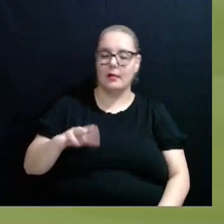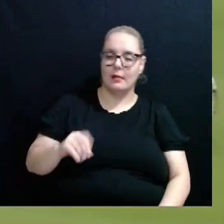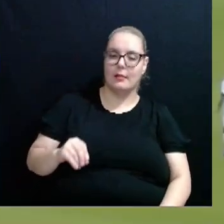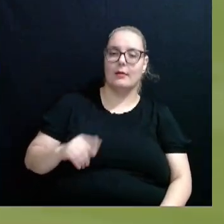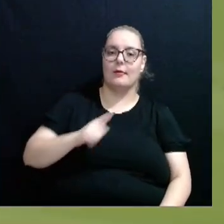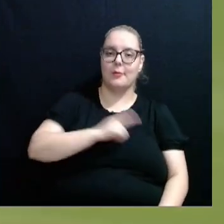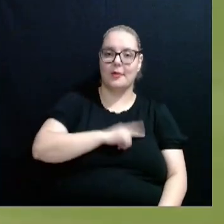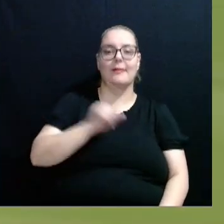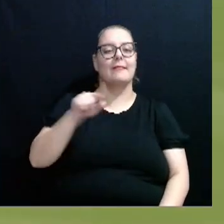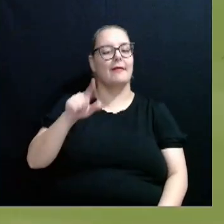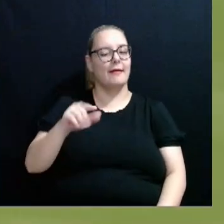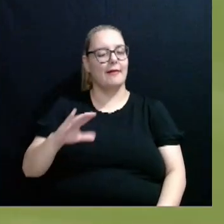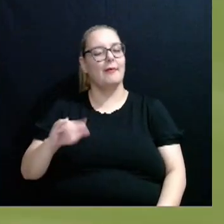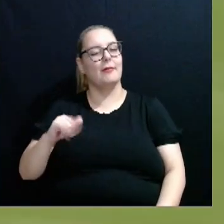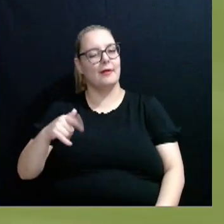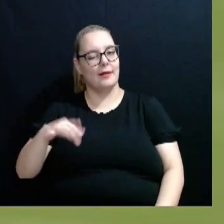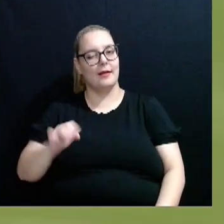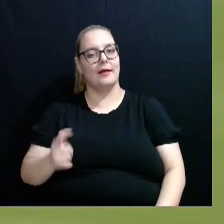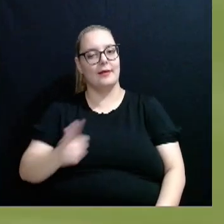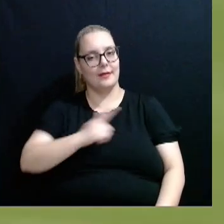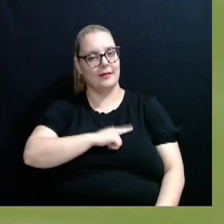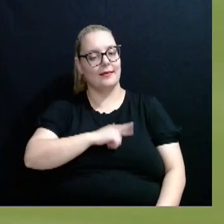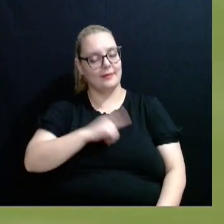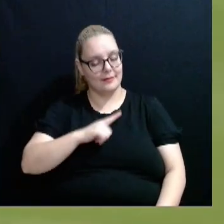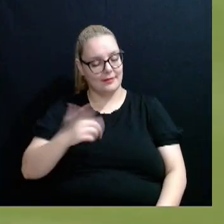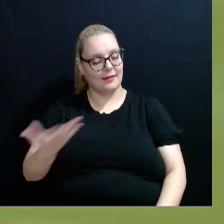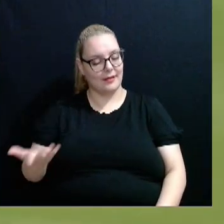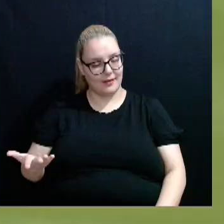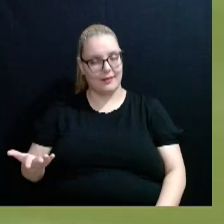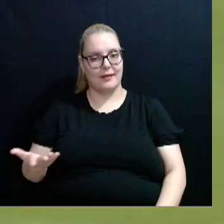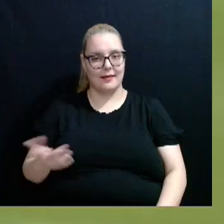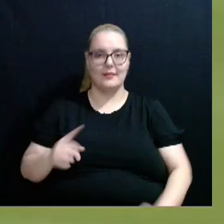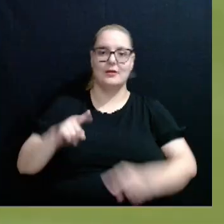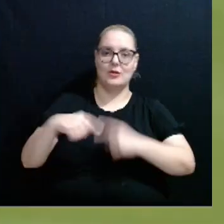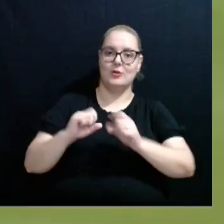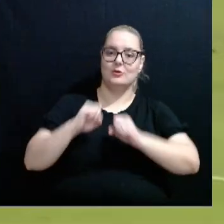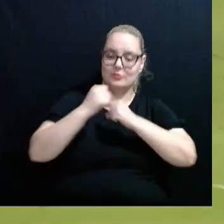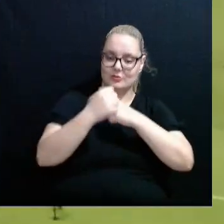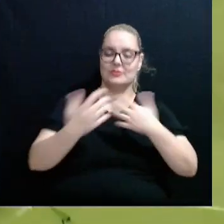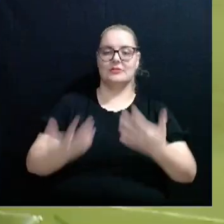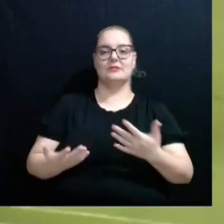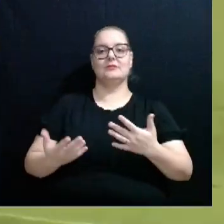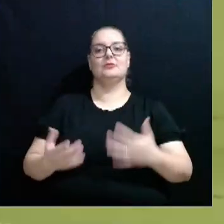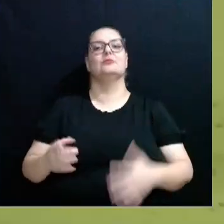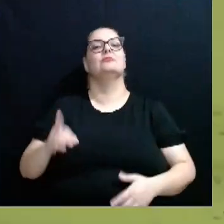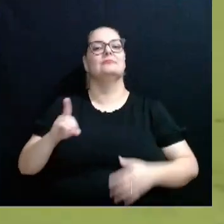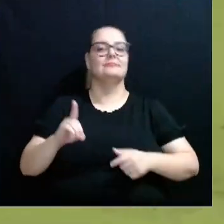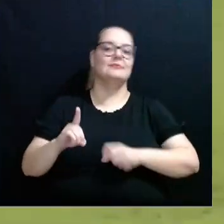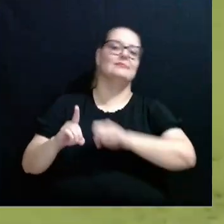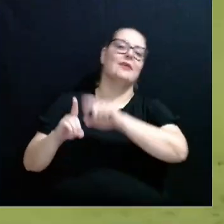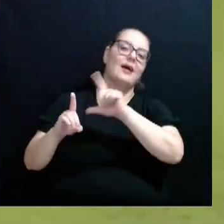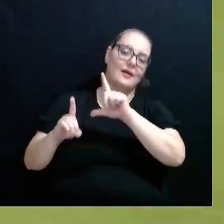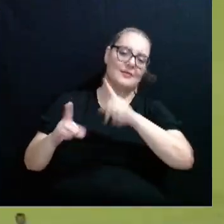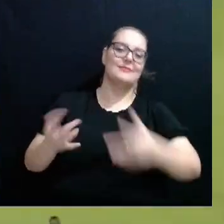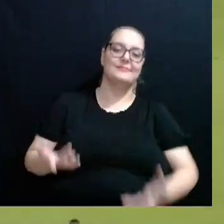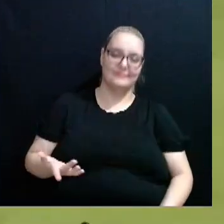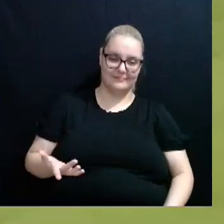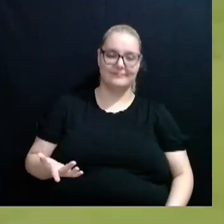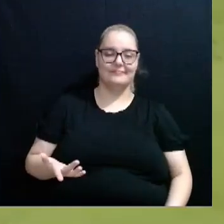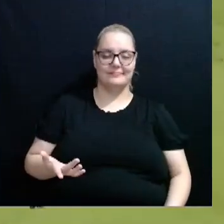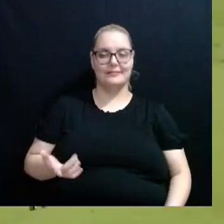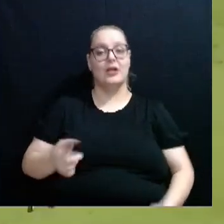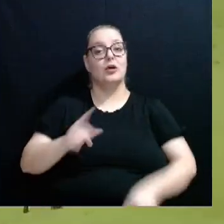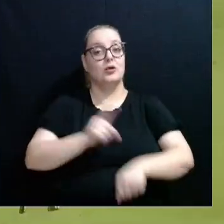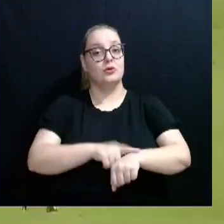meu amigo, o Guarani tem Kaique França, outra defesa com D maiúsculo. O segundo tempo continua sendo do